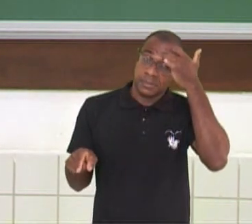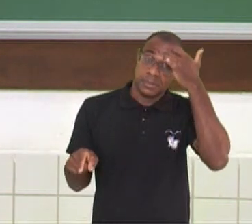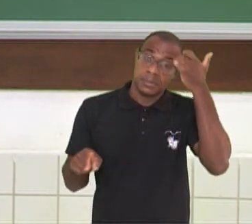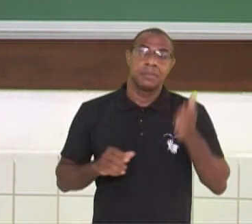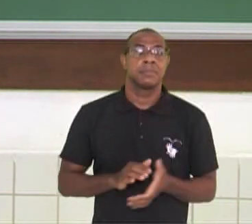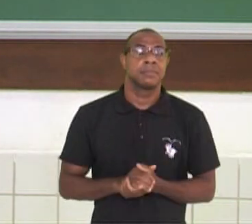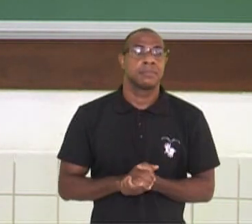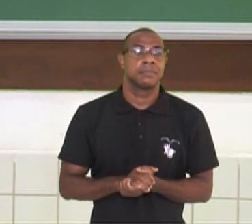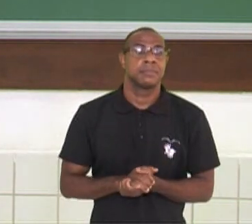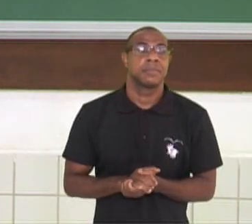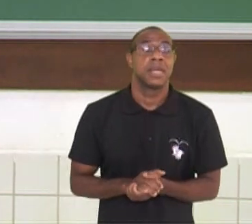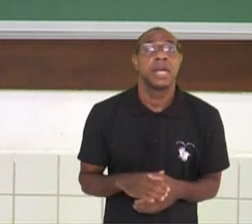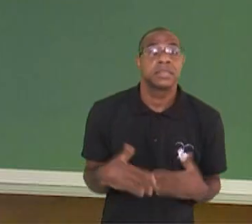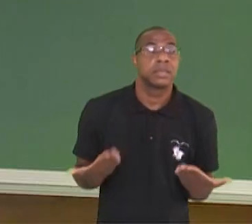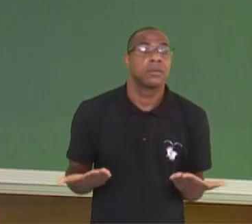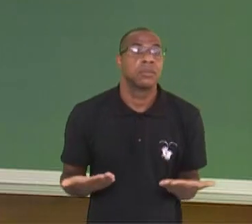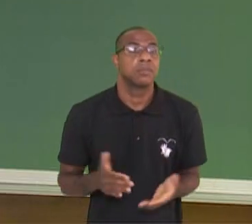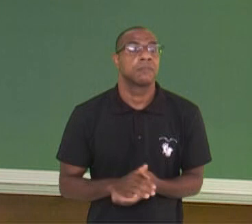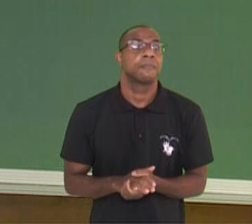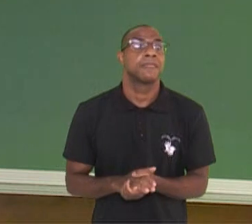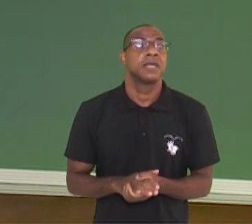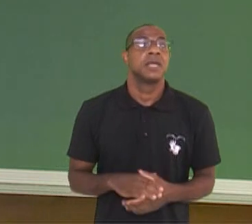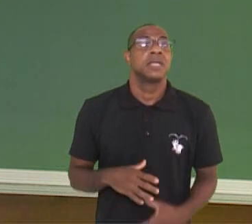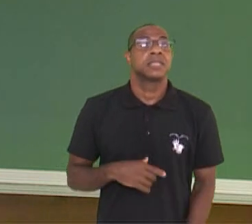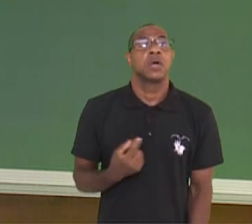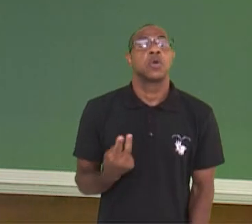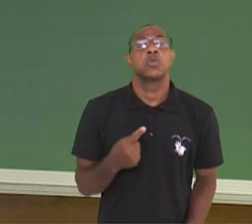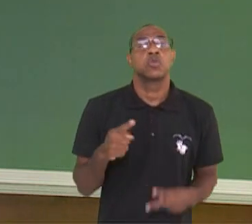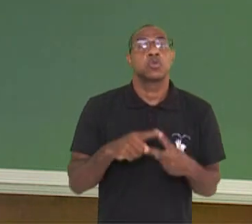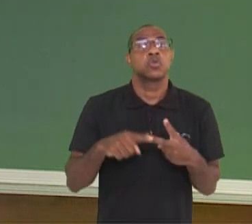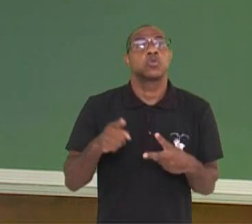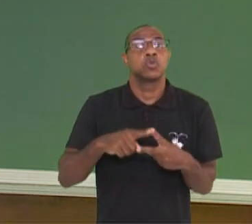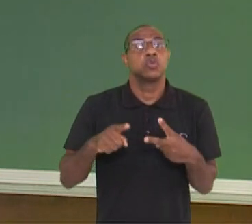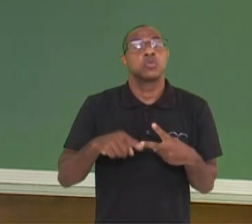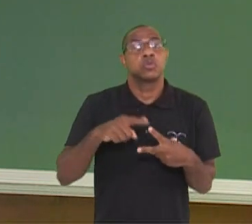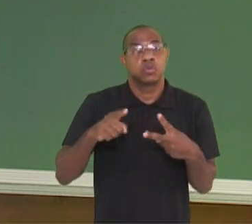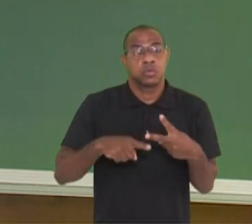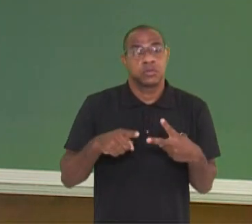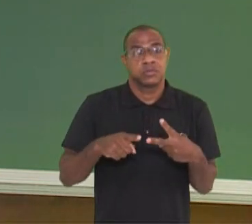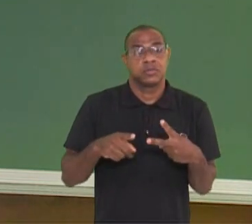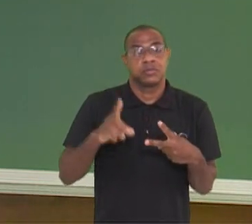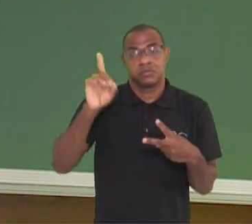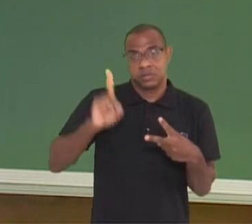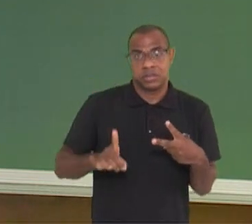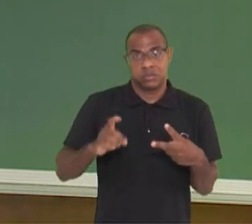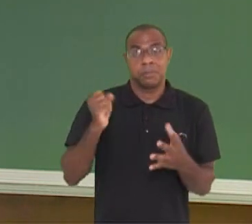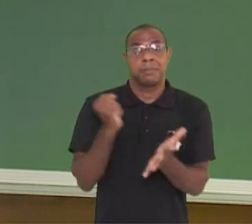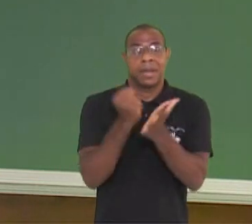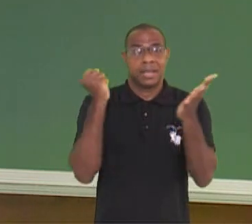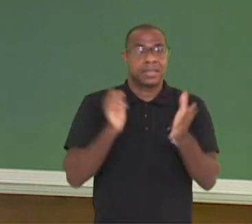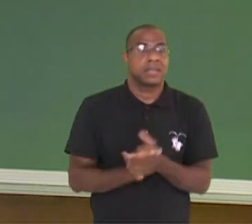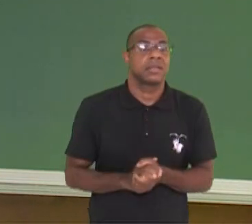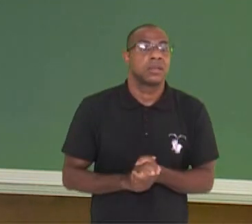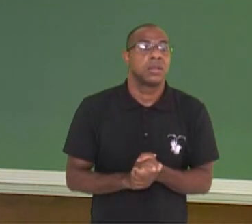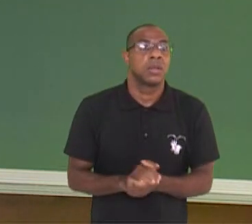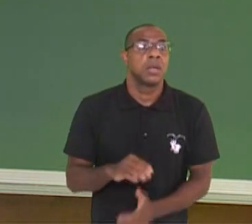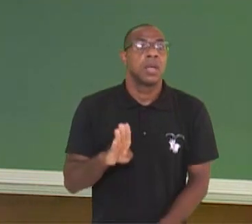Igreja, controlava a Igreja. E dois direitos marcam esse poder do Império sobre a Igreja. O primeiro deles, o